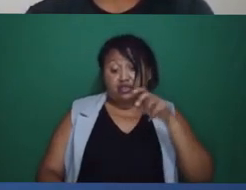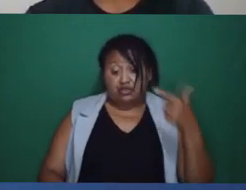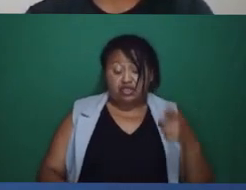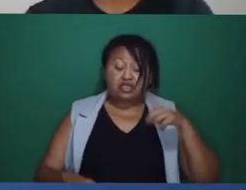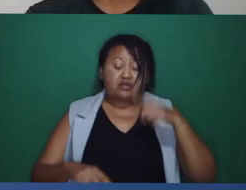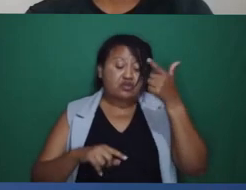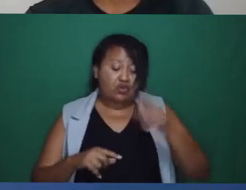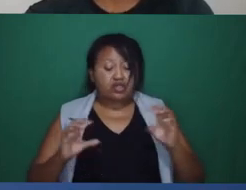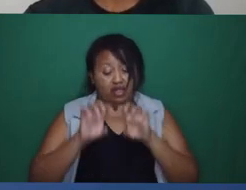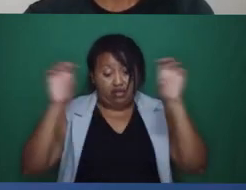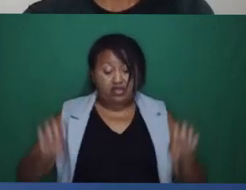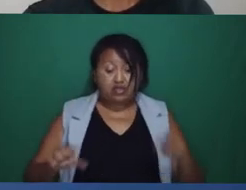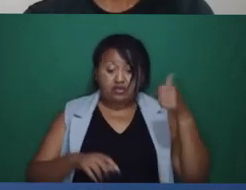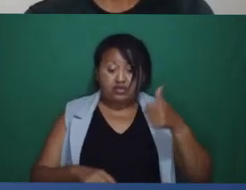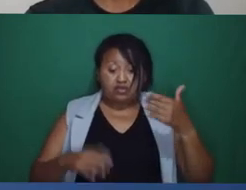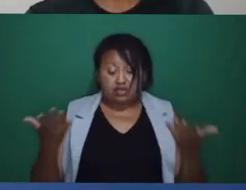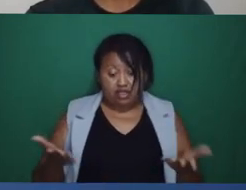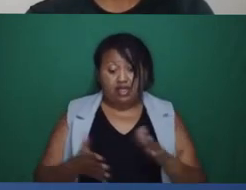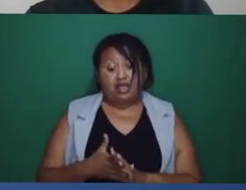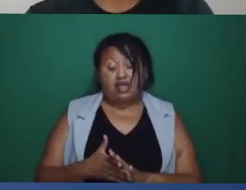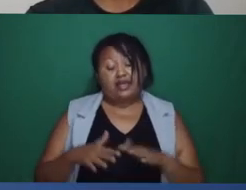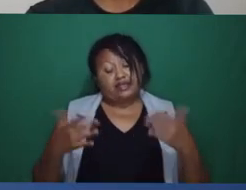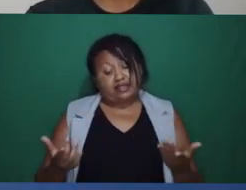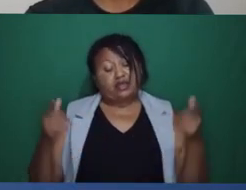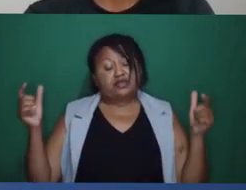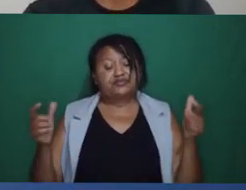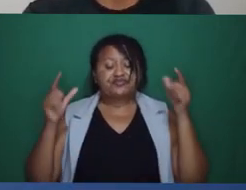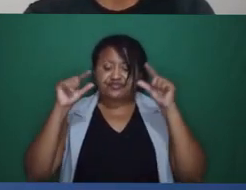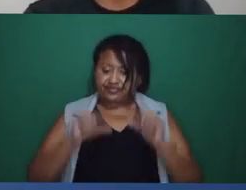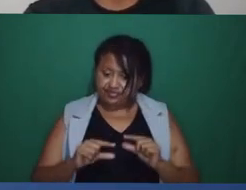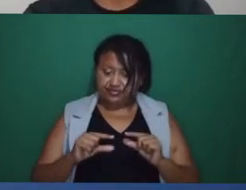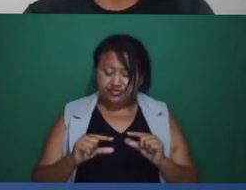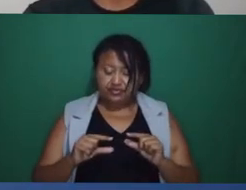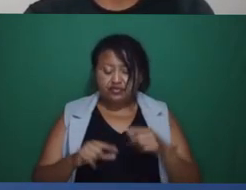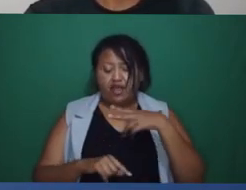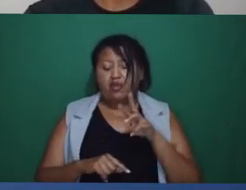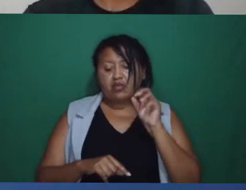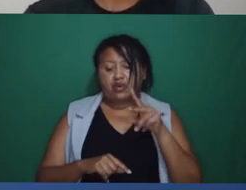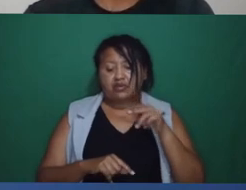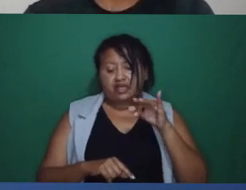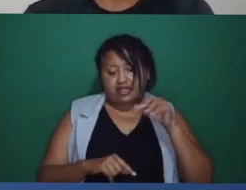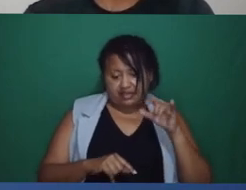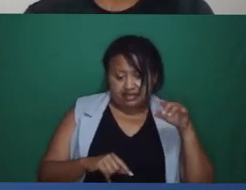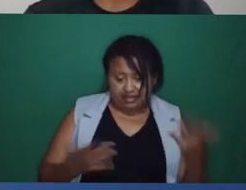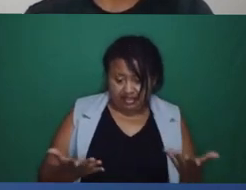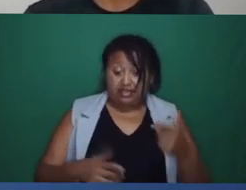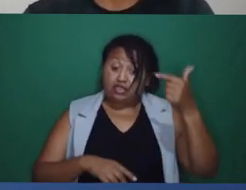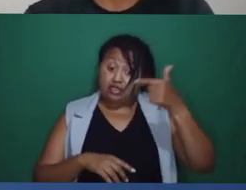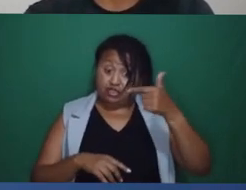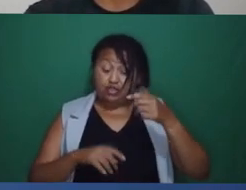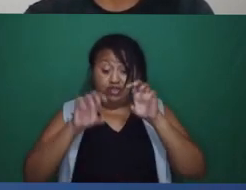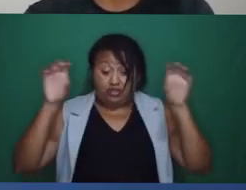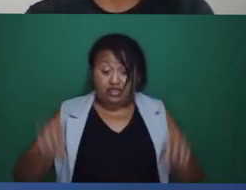outra equação do primeiro grau e aqui aplicando a propriedade distributiva no segundo membro dessa equação